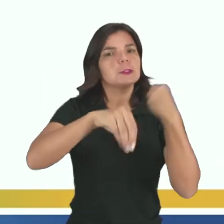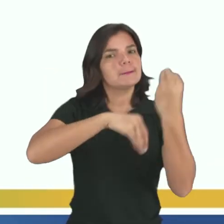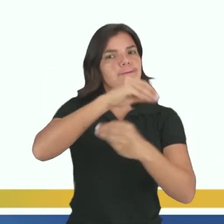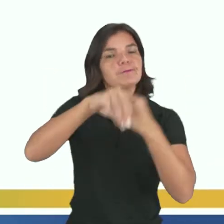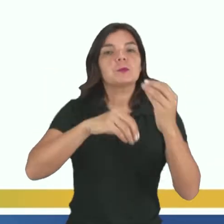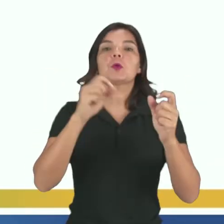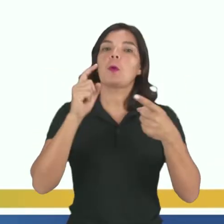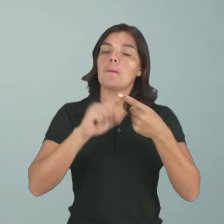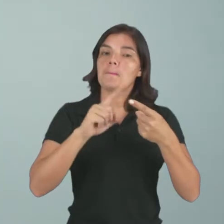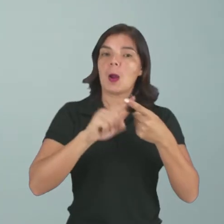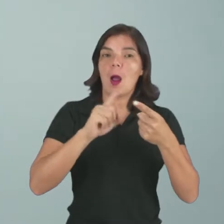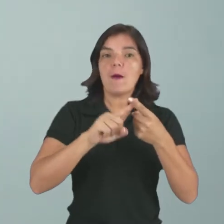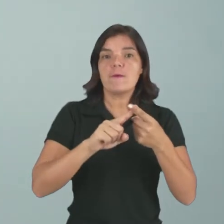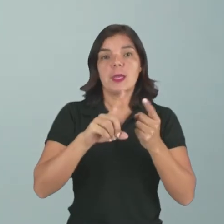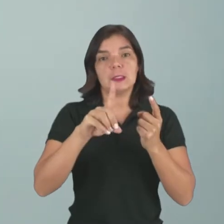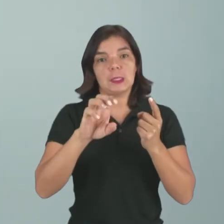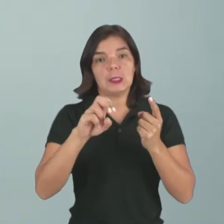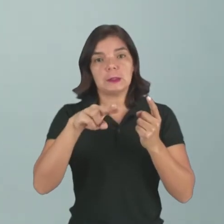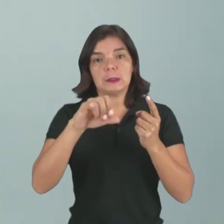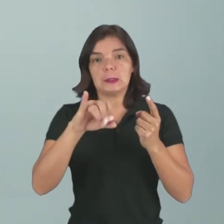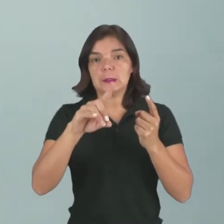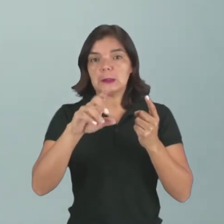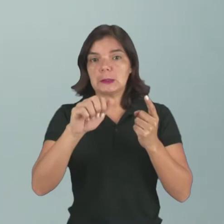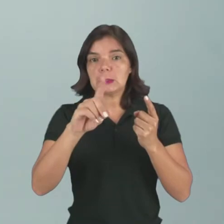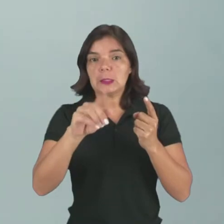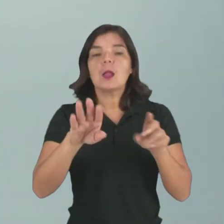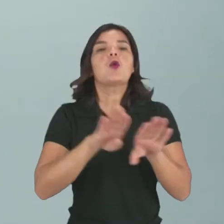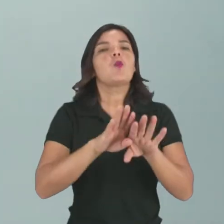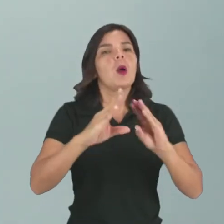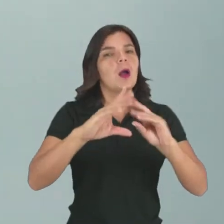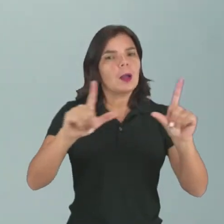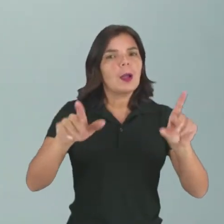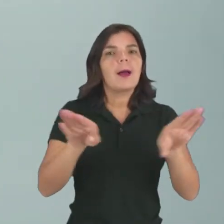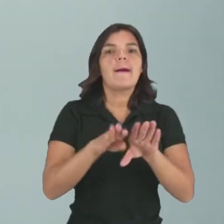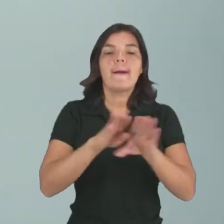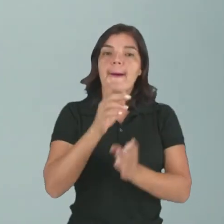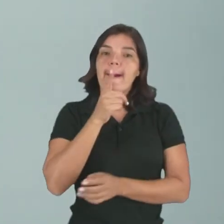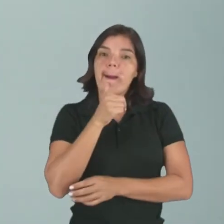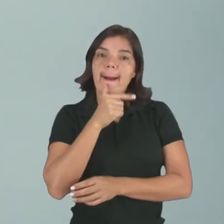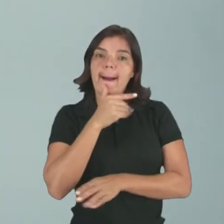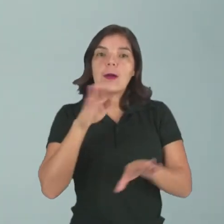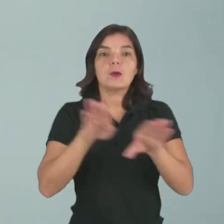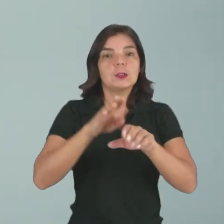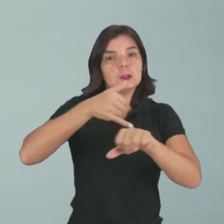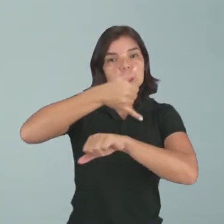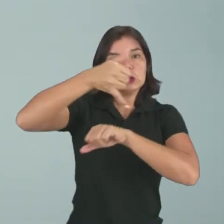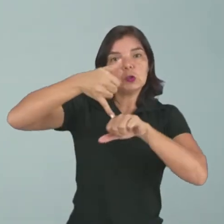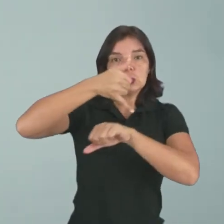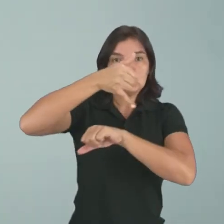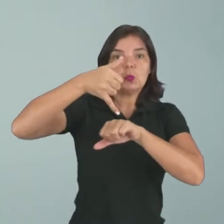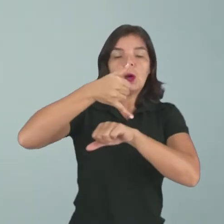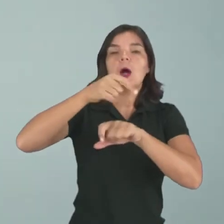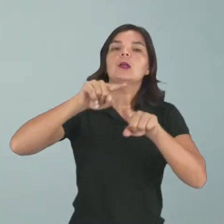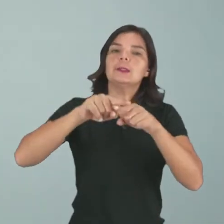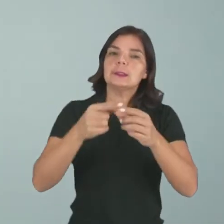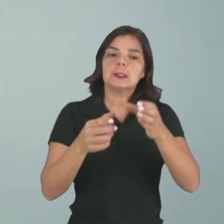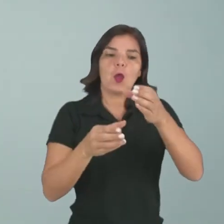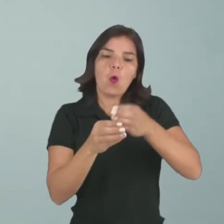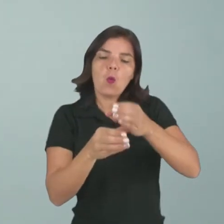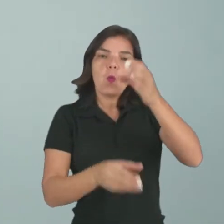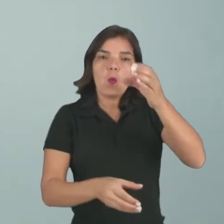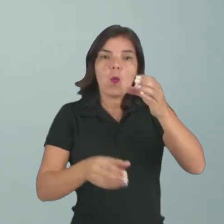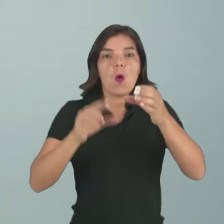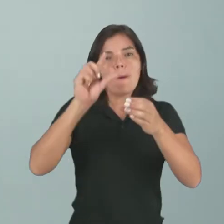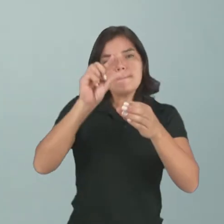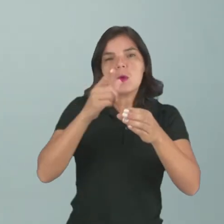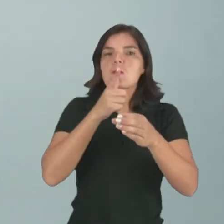misturar, pode ser às vezes a densidade. Um exemplo clássico de mistura heterogênea é a água e o óleo. Se você misturar num frasco um pouco de água e